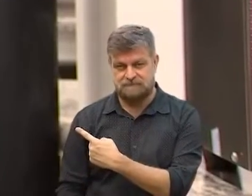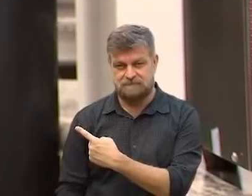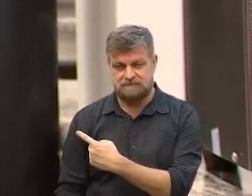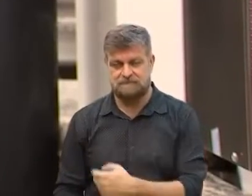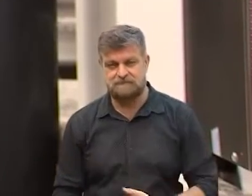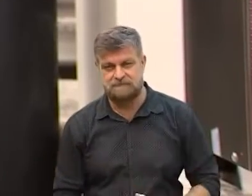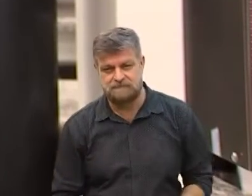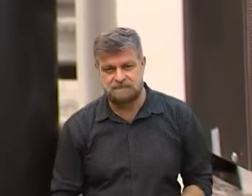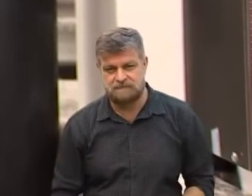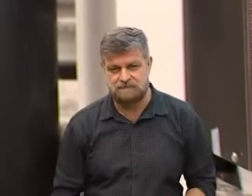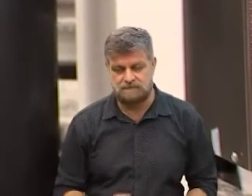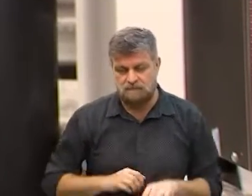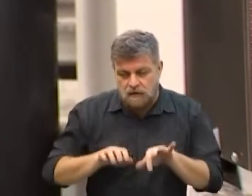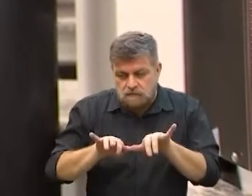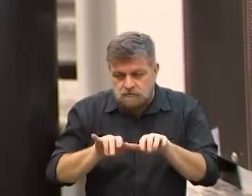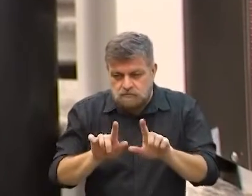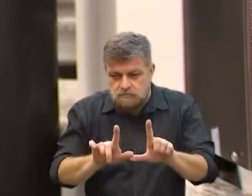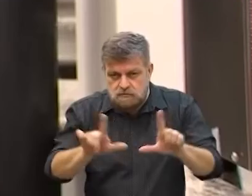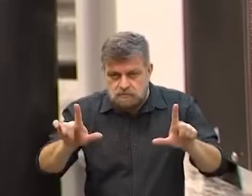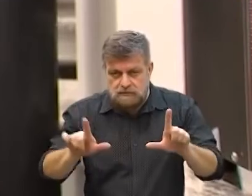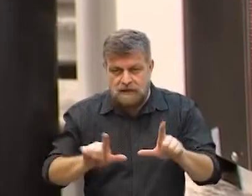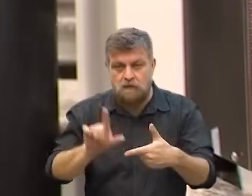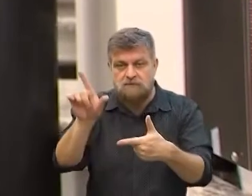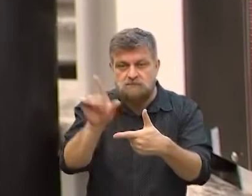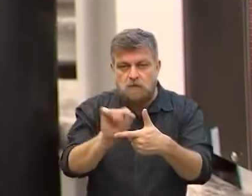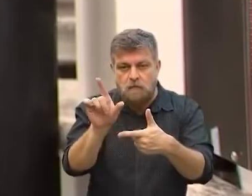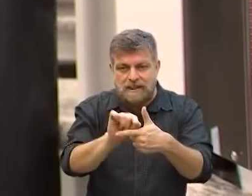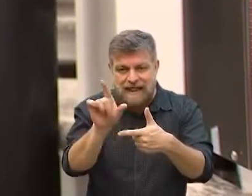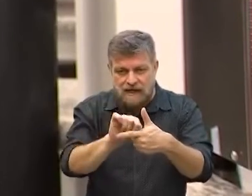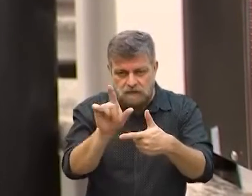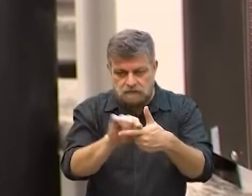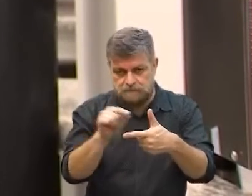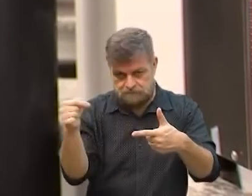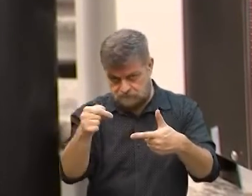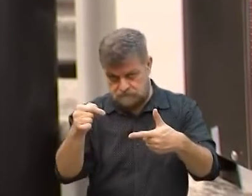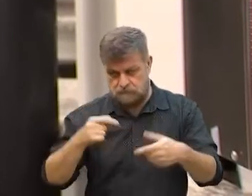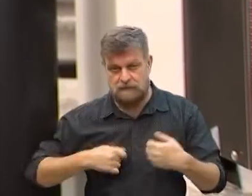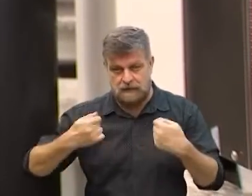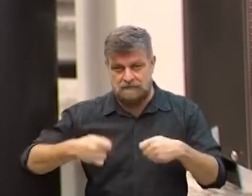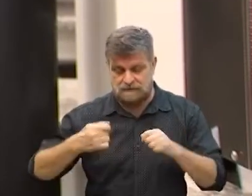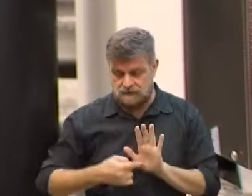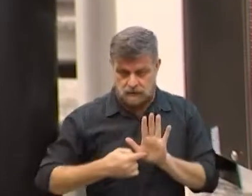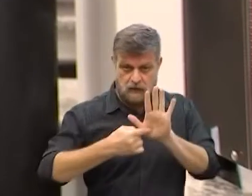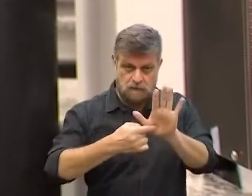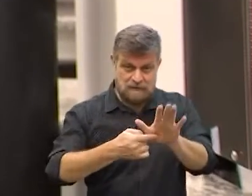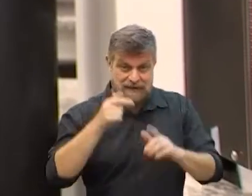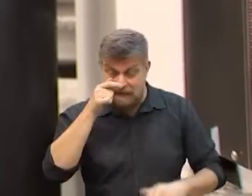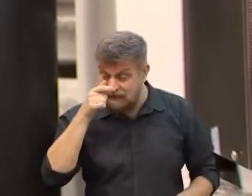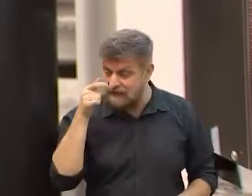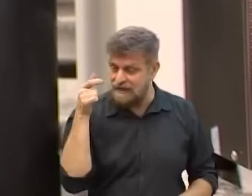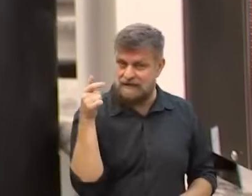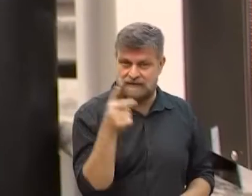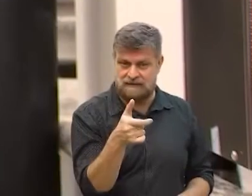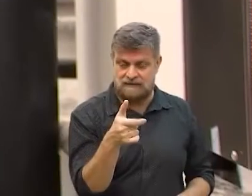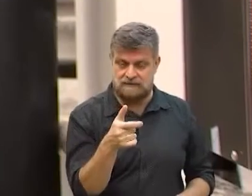ilum.cnepem.br, ele acessa o formulário. Nesse formulário, ele deve manifestar o interesse